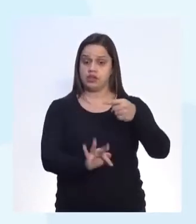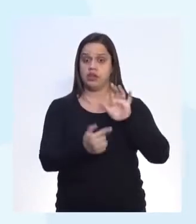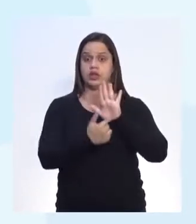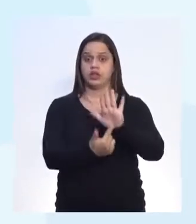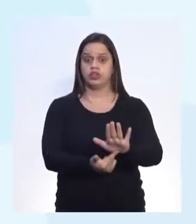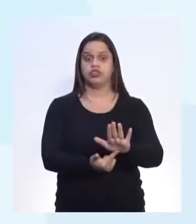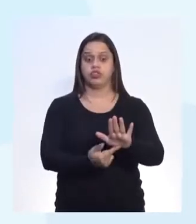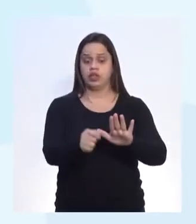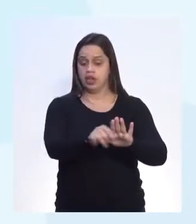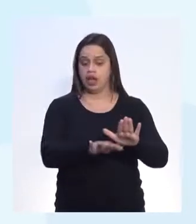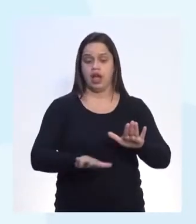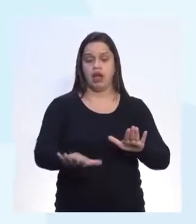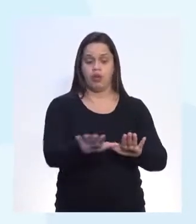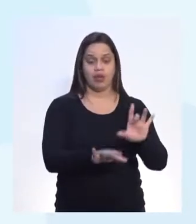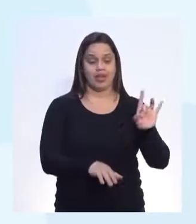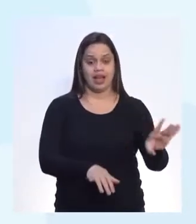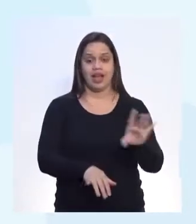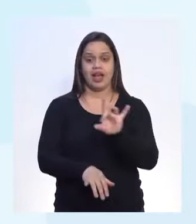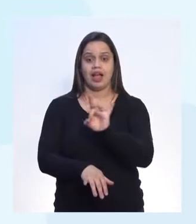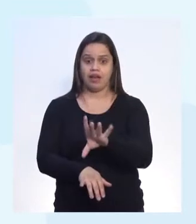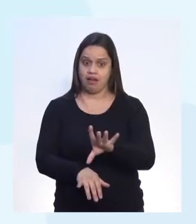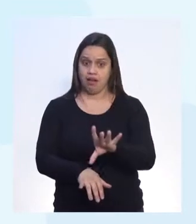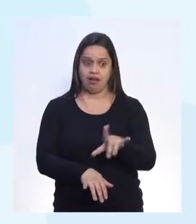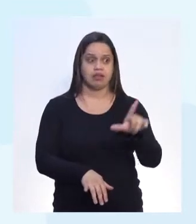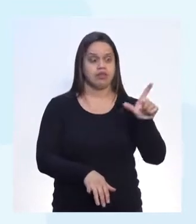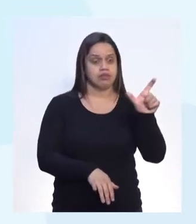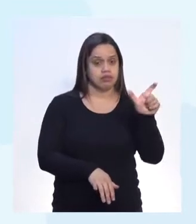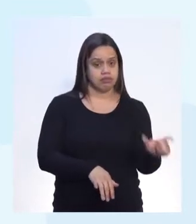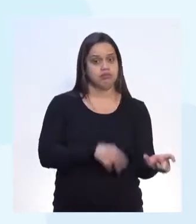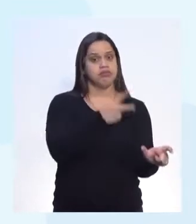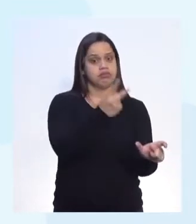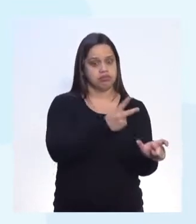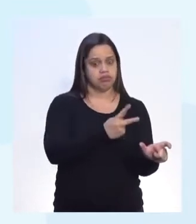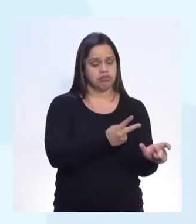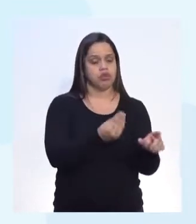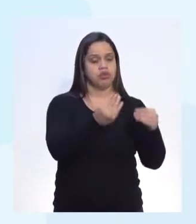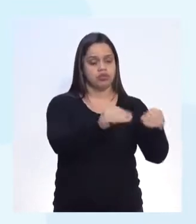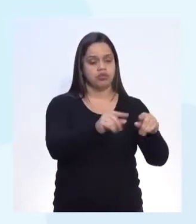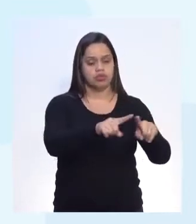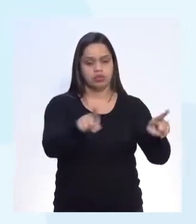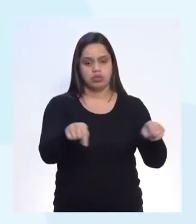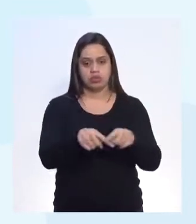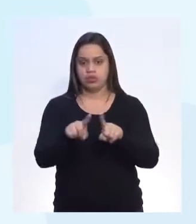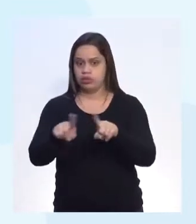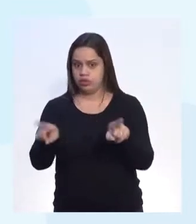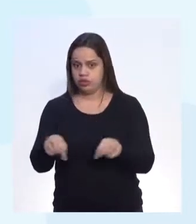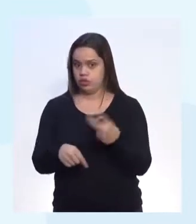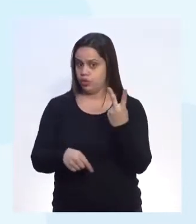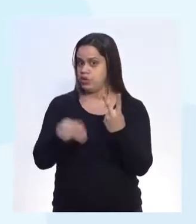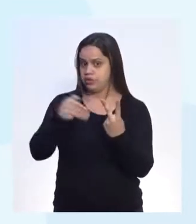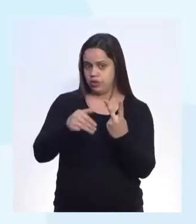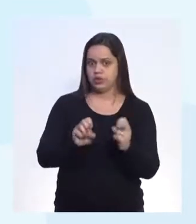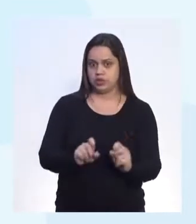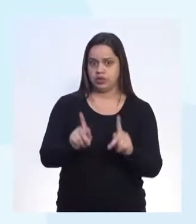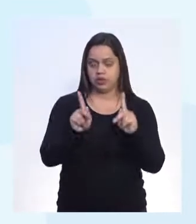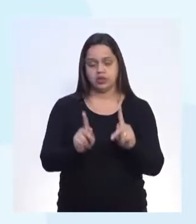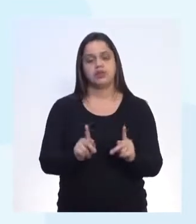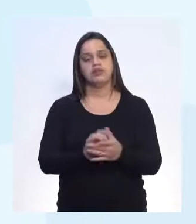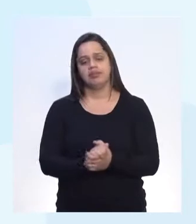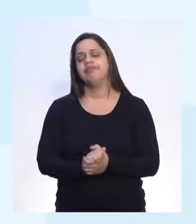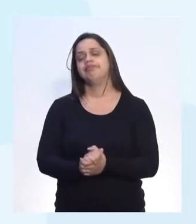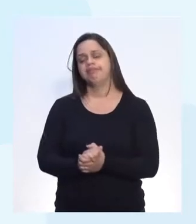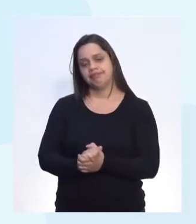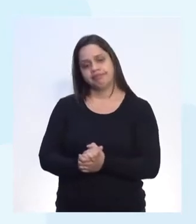a área que cada um dos rapazes lá, ele assentou. Tudo bem? 2 minutinhos ou 1? Pode ser 2.